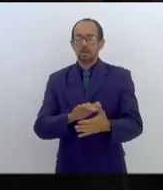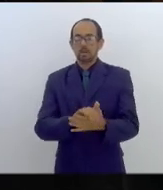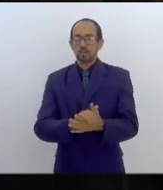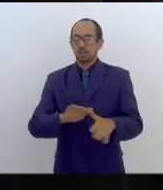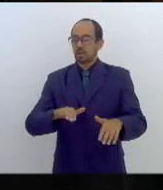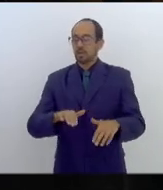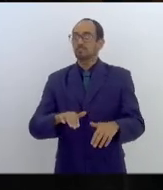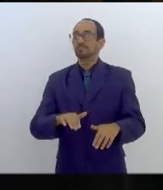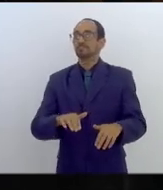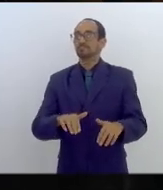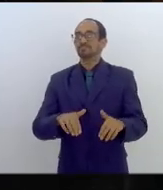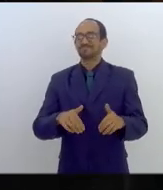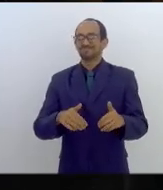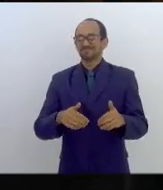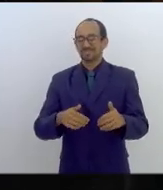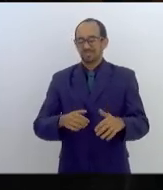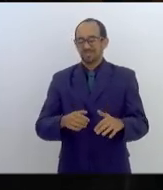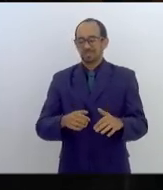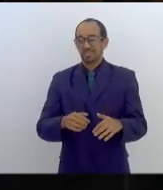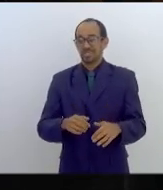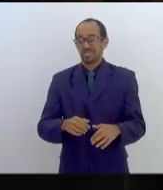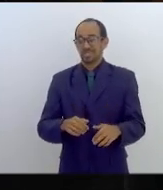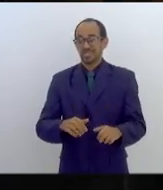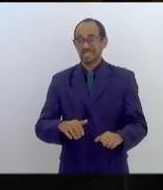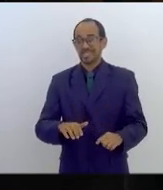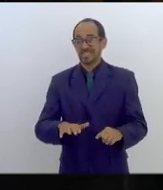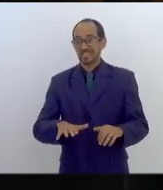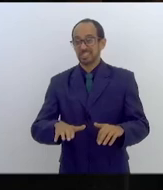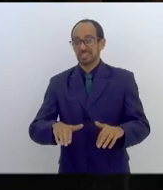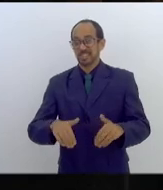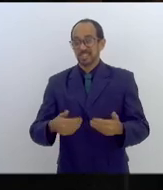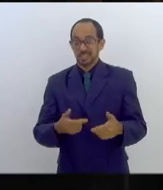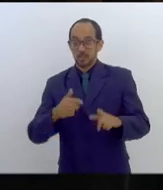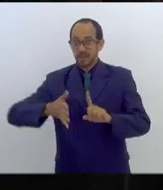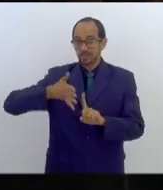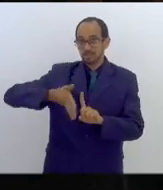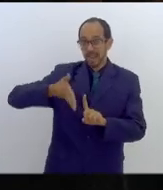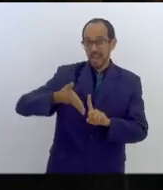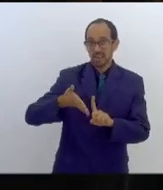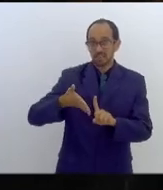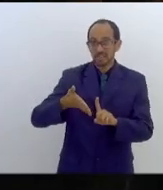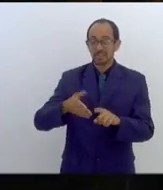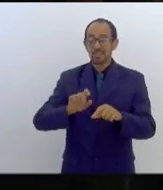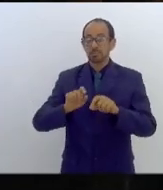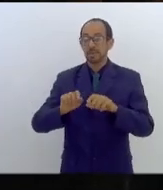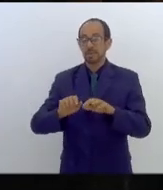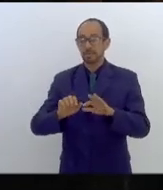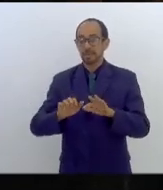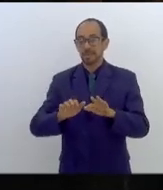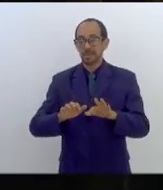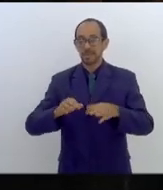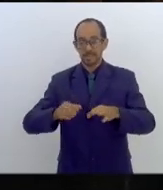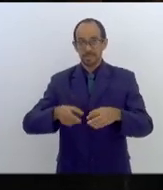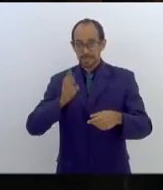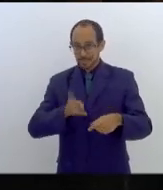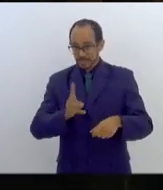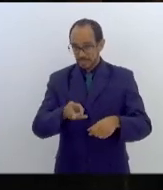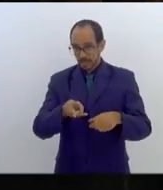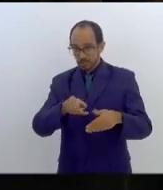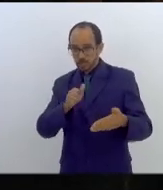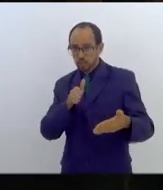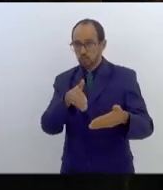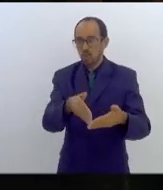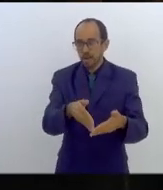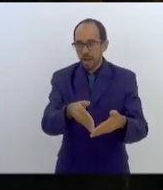mas eu não vou me alongar demais na verdade senhores palavras não são suficientes e sempre irão me faltar para tentar